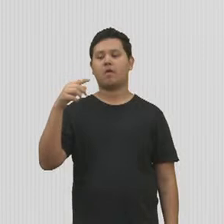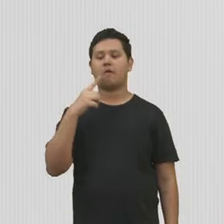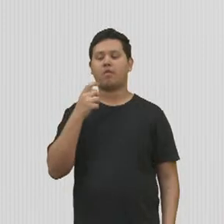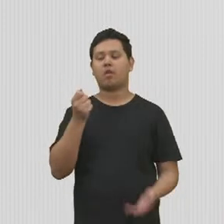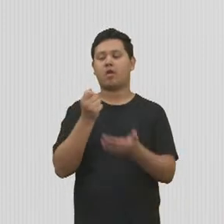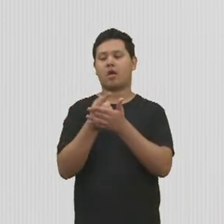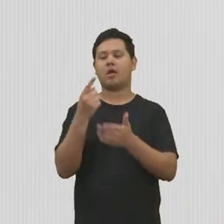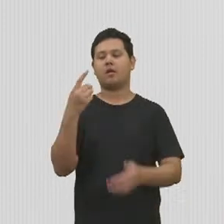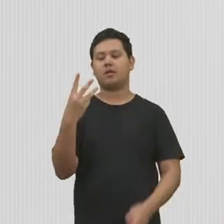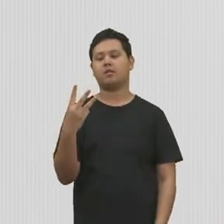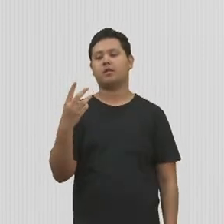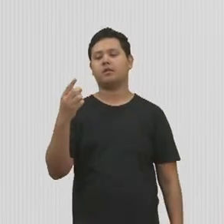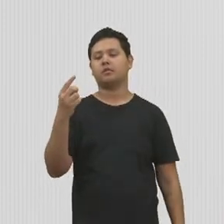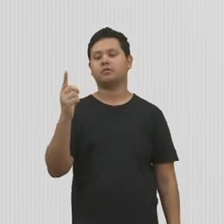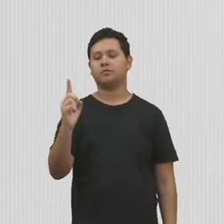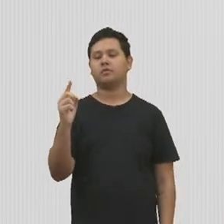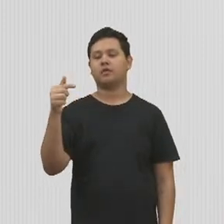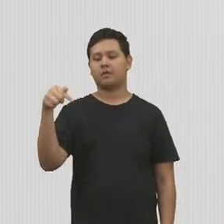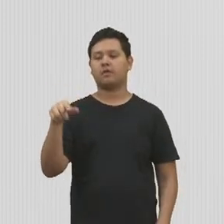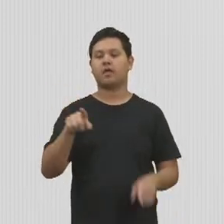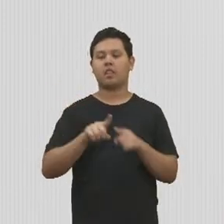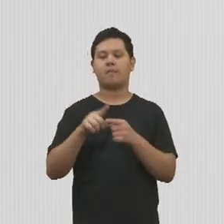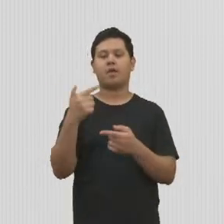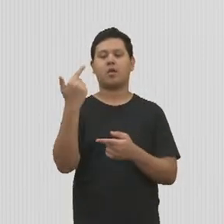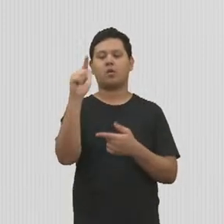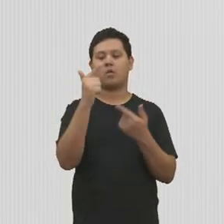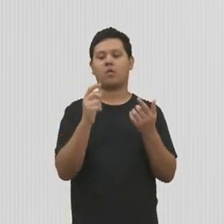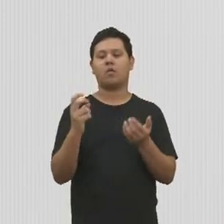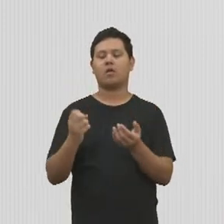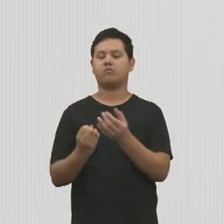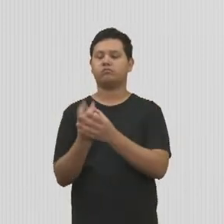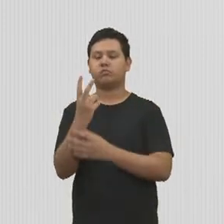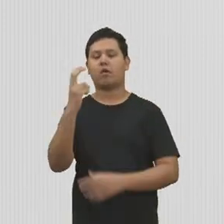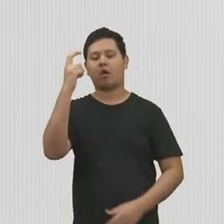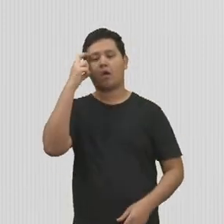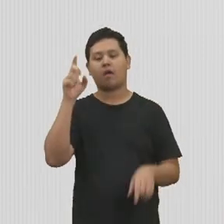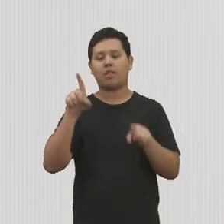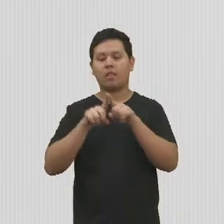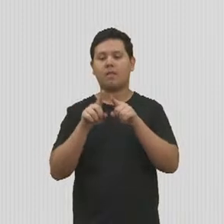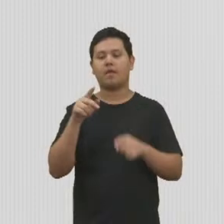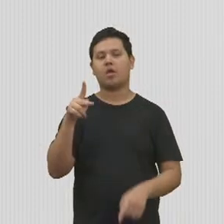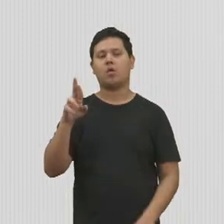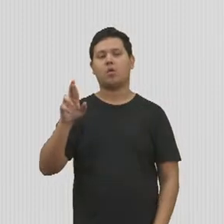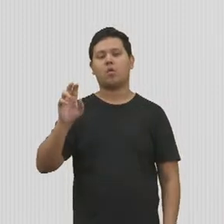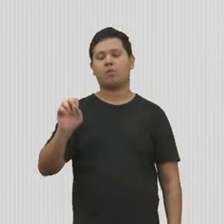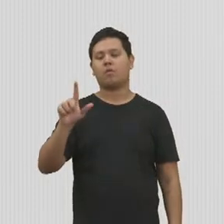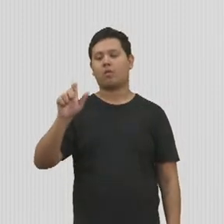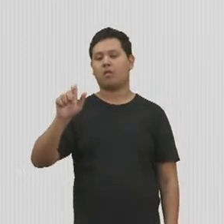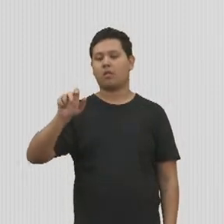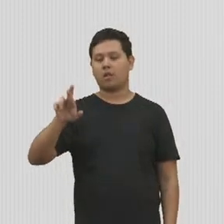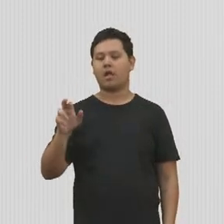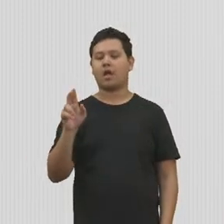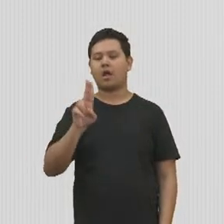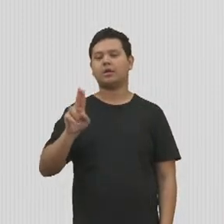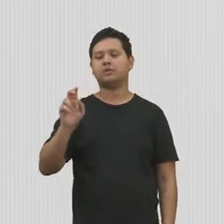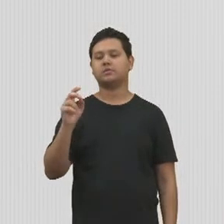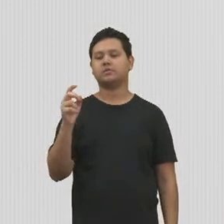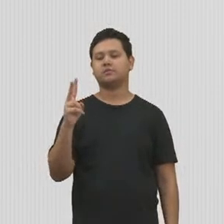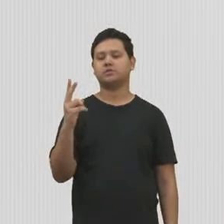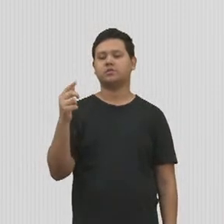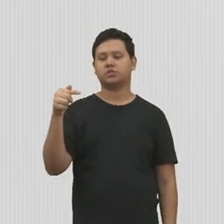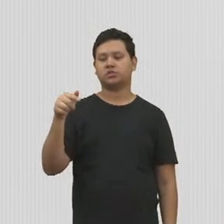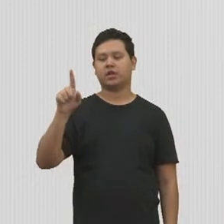gastamos 317. E as fundações, Cultural e Prolar, previmos 27 e gastamos 15. Pode passar, por